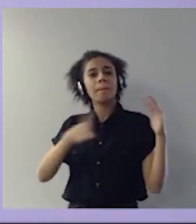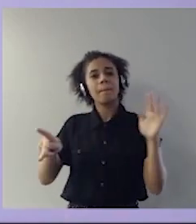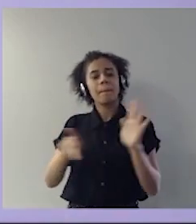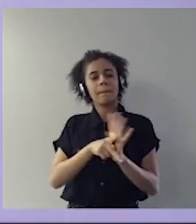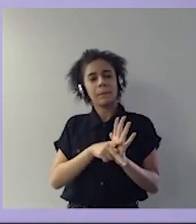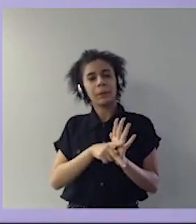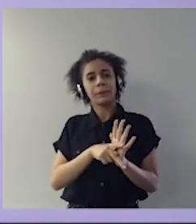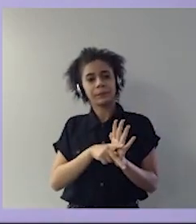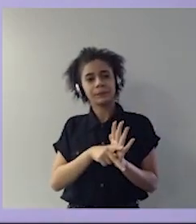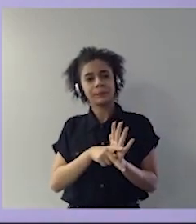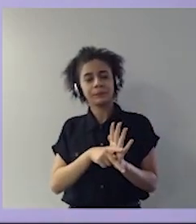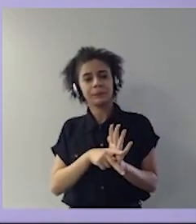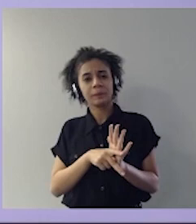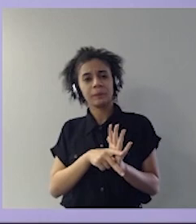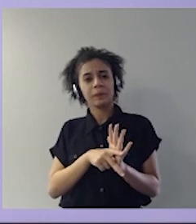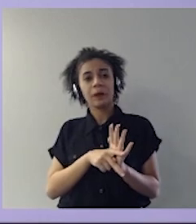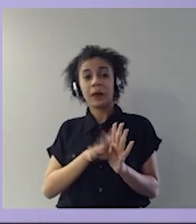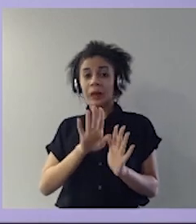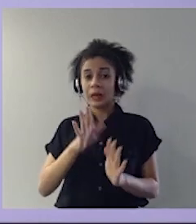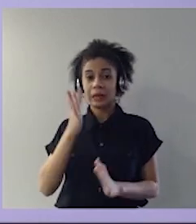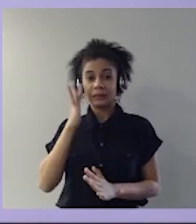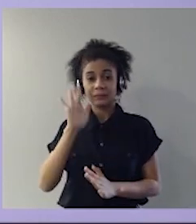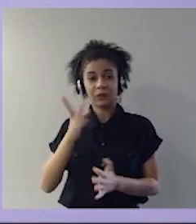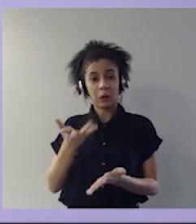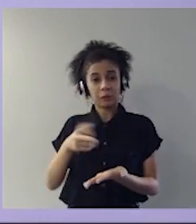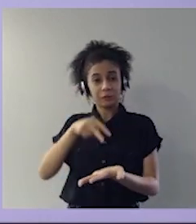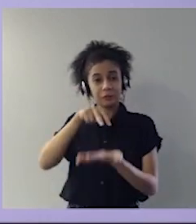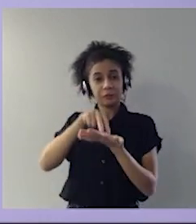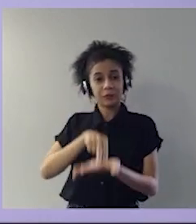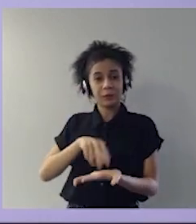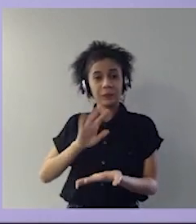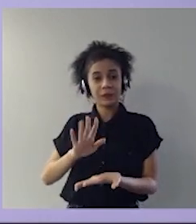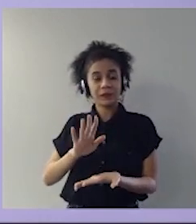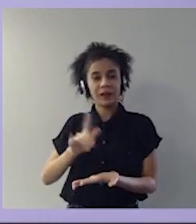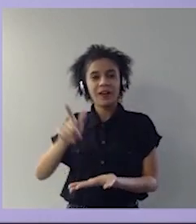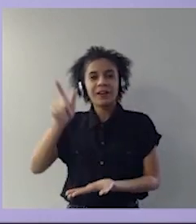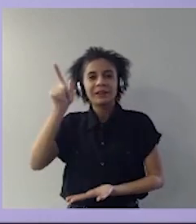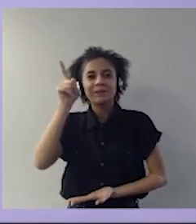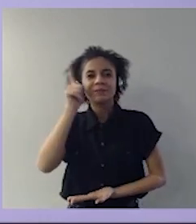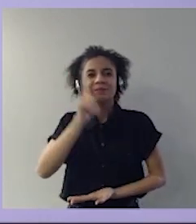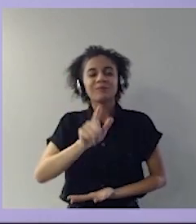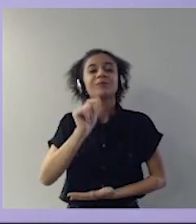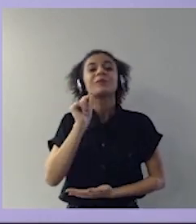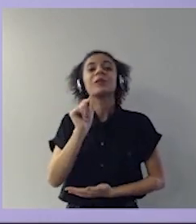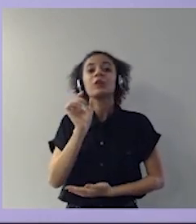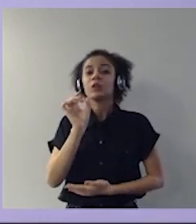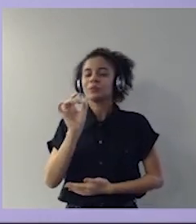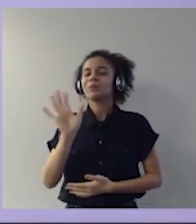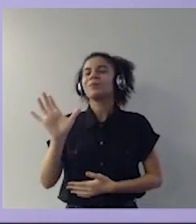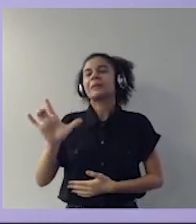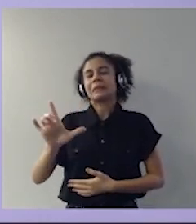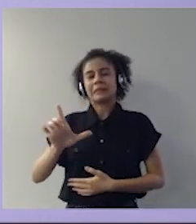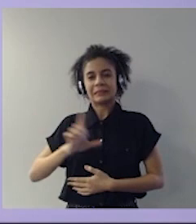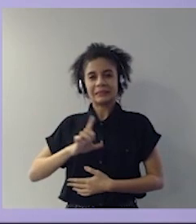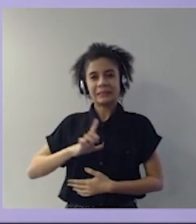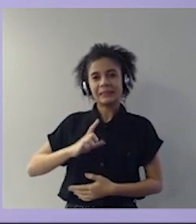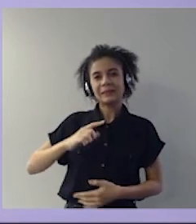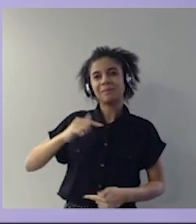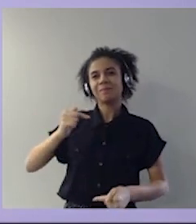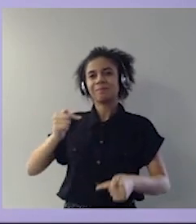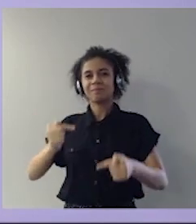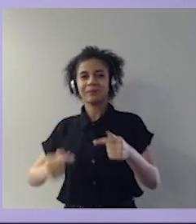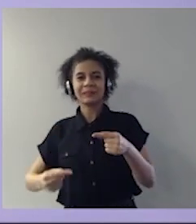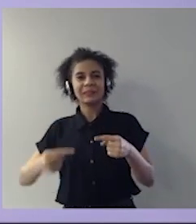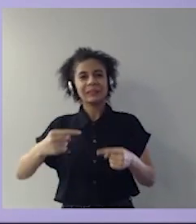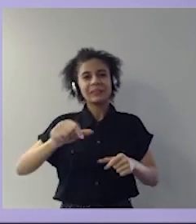por lei. E, muito embora consolidada, essa conquista, fato é que sofre reveses de